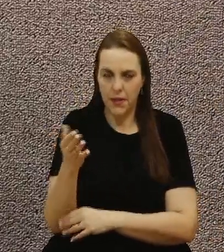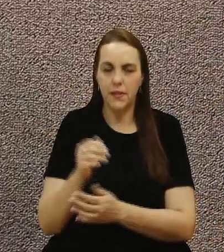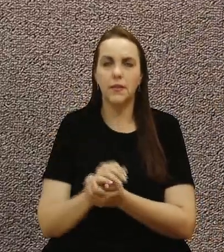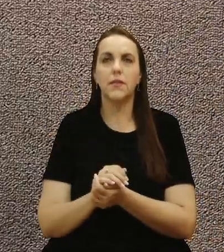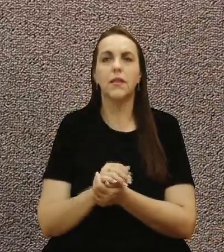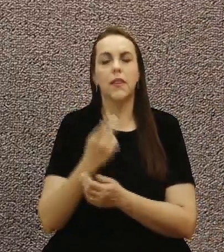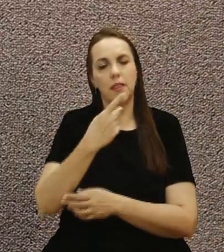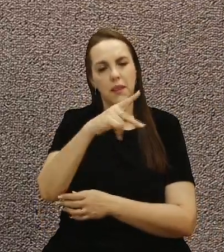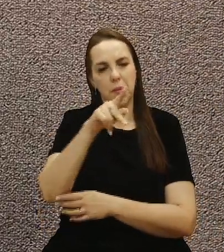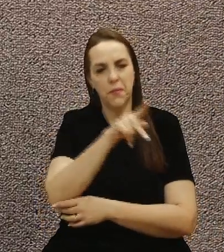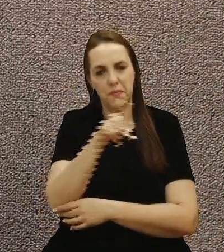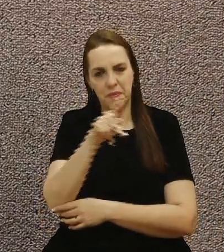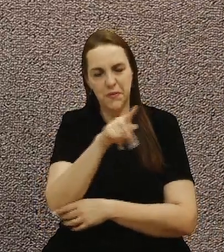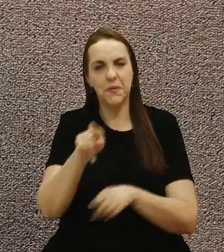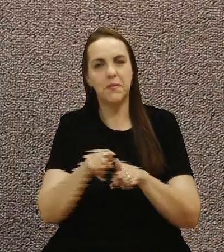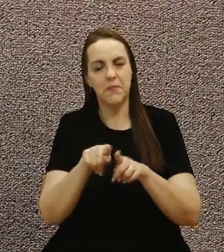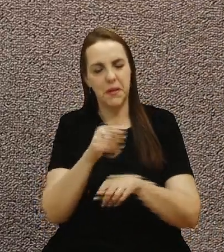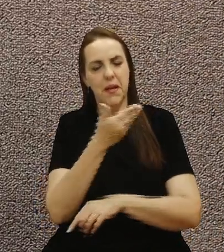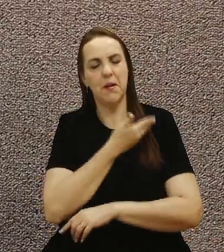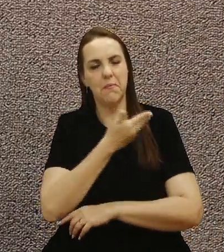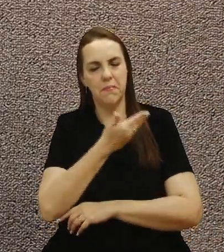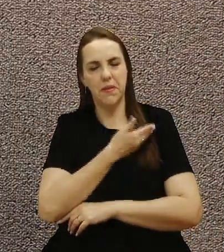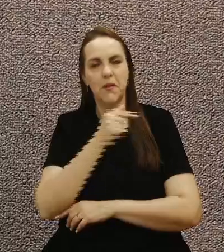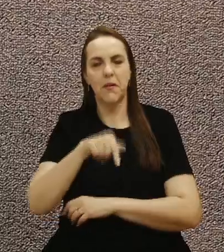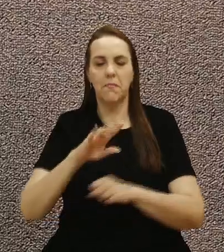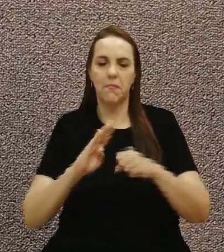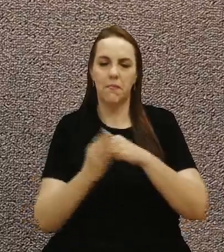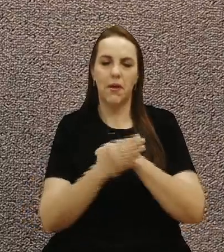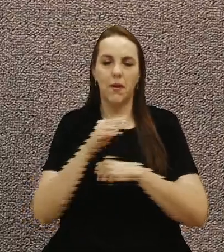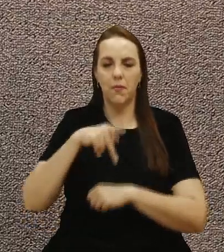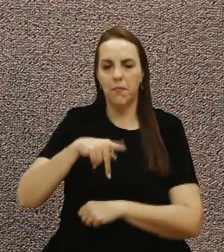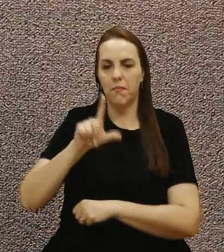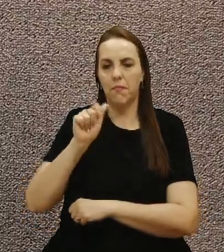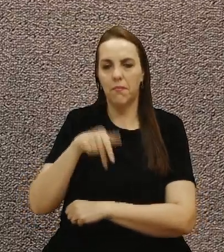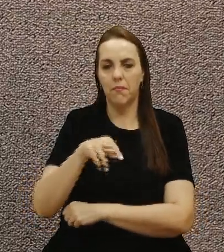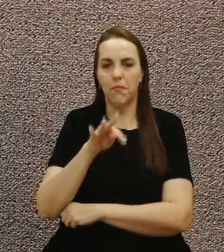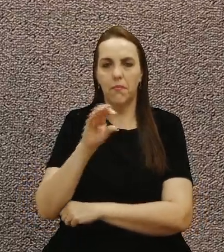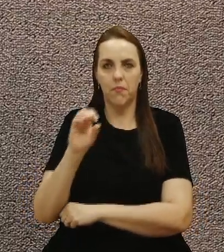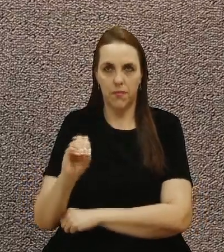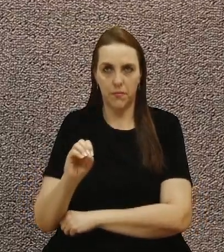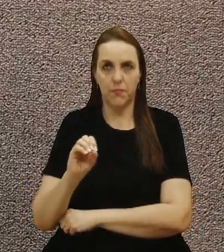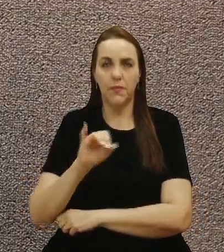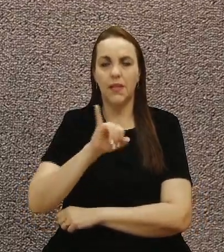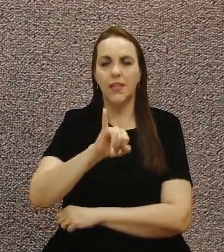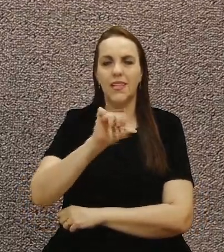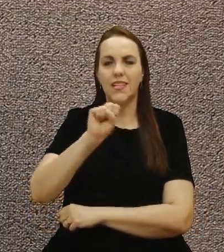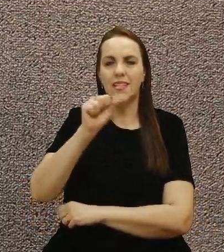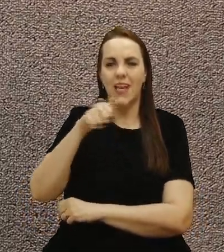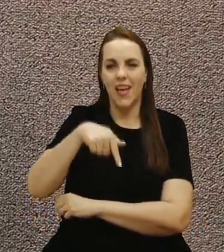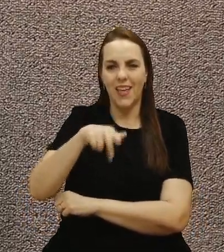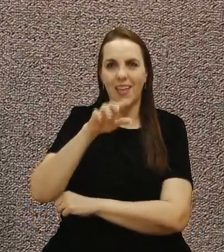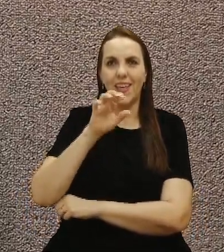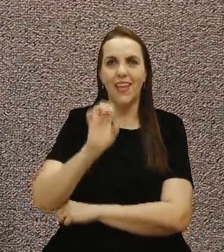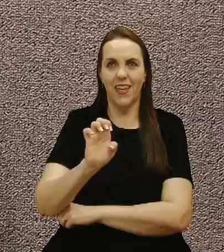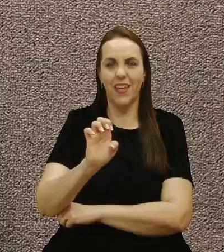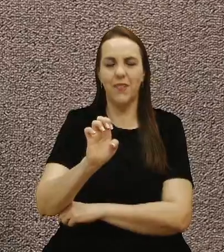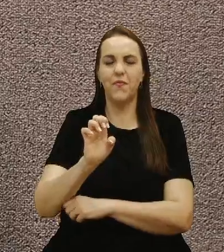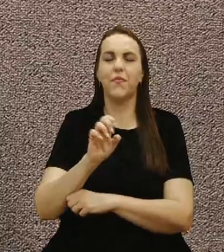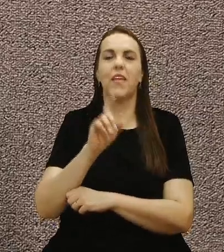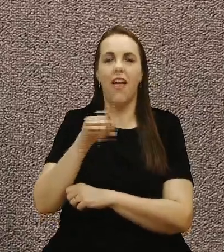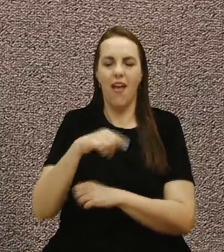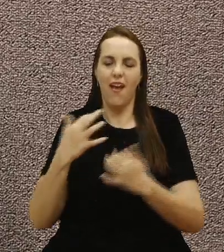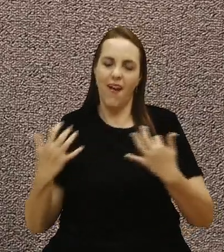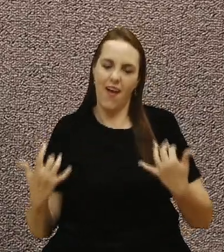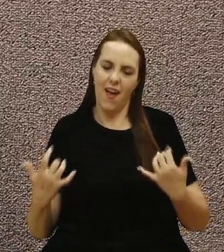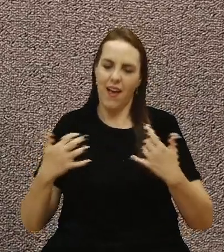que é um grande amigo nosso aqui do Planalto, o Diego, Isaac Pereira da Silva, gaiteiro mirim,